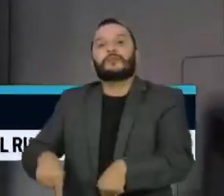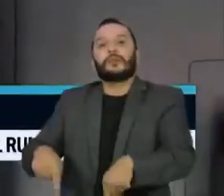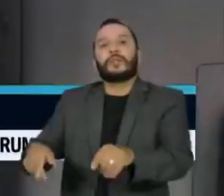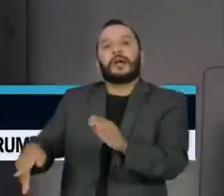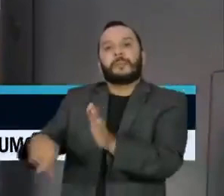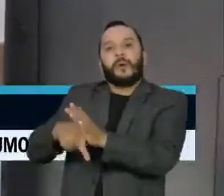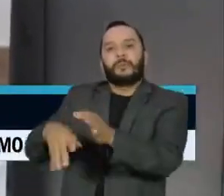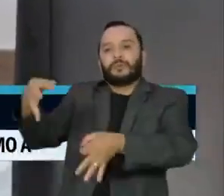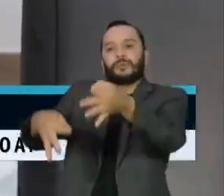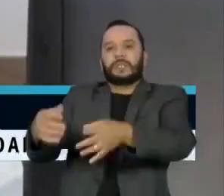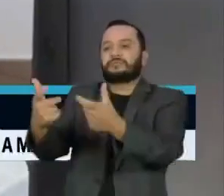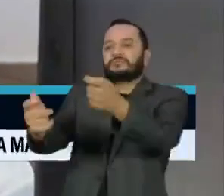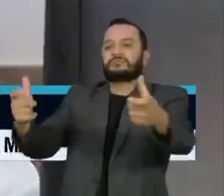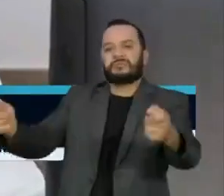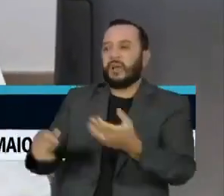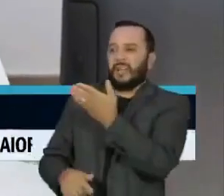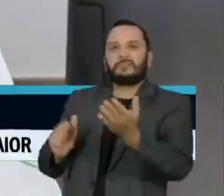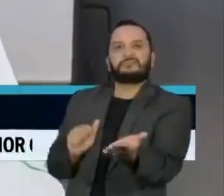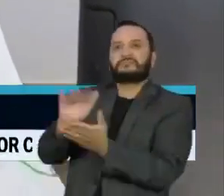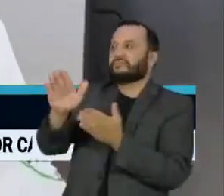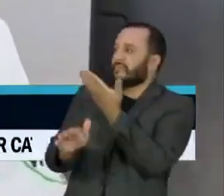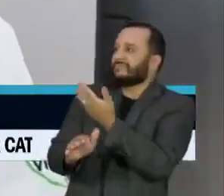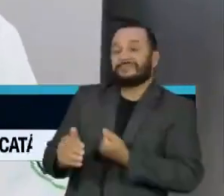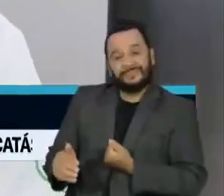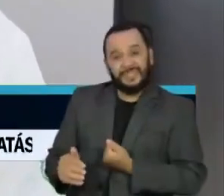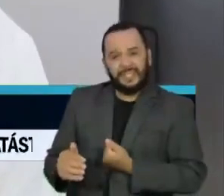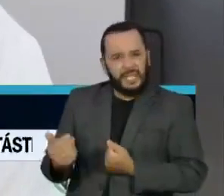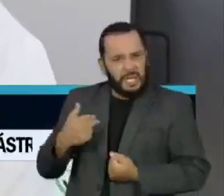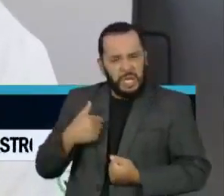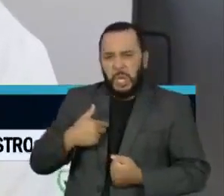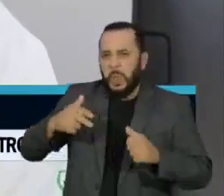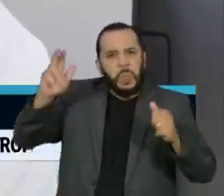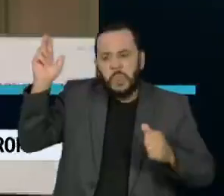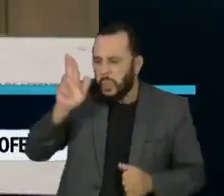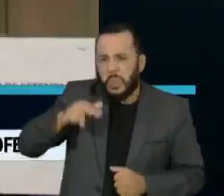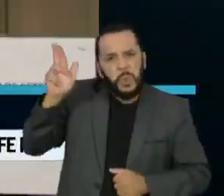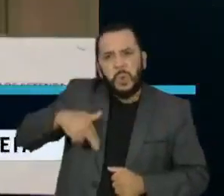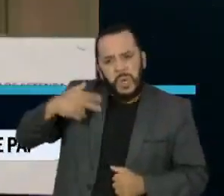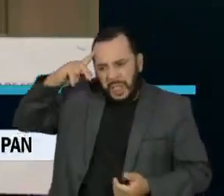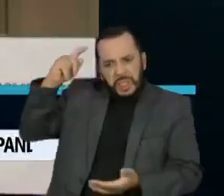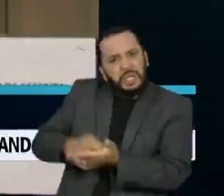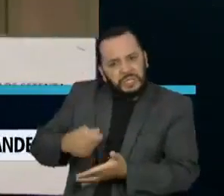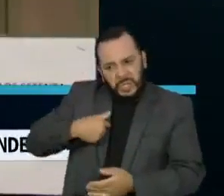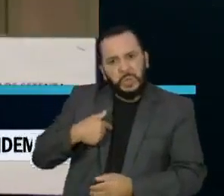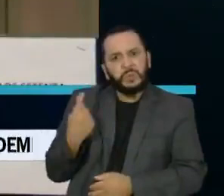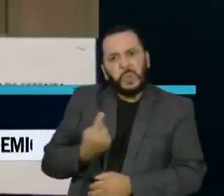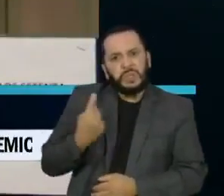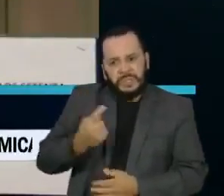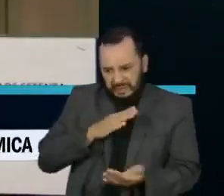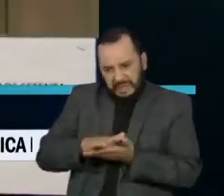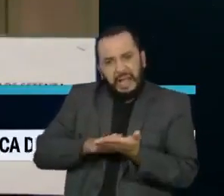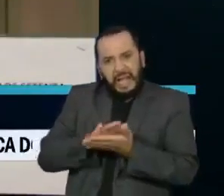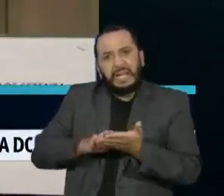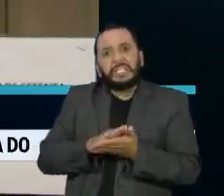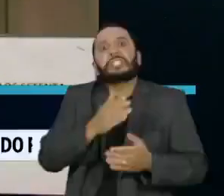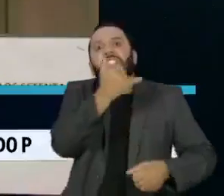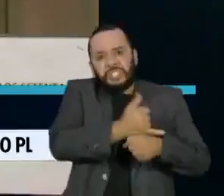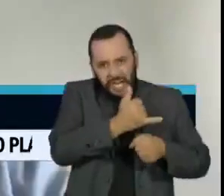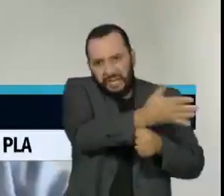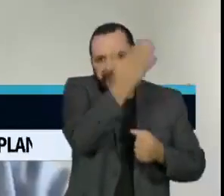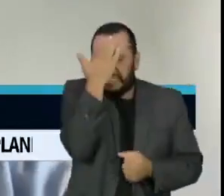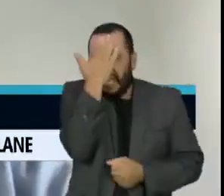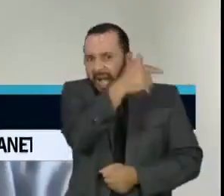Ao ser demitido, Marco Polo Dias Freitas disse que nunca tomou qualquer decisão dentro do Supremo sem que seu chefe